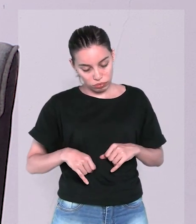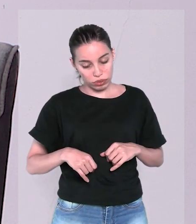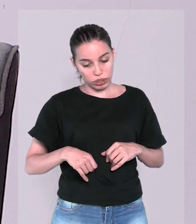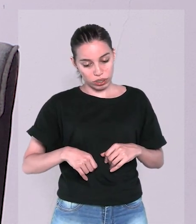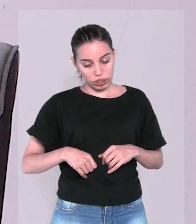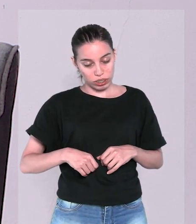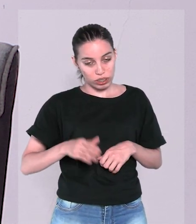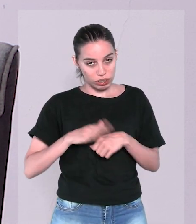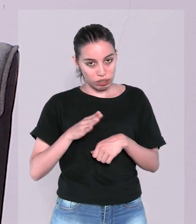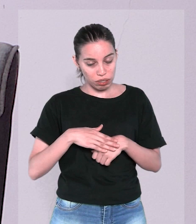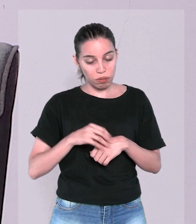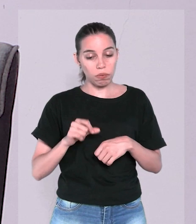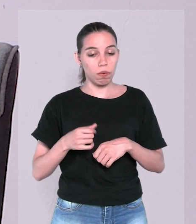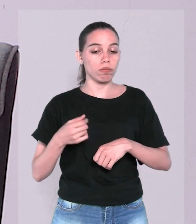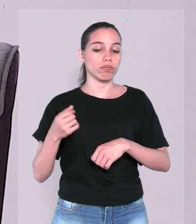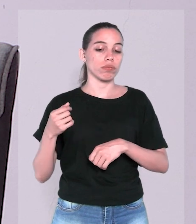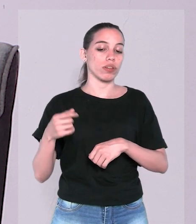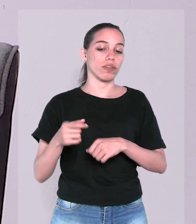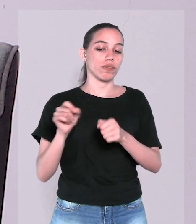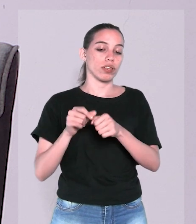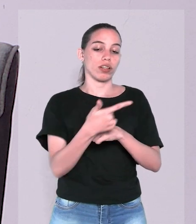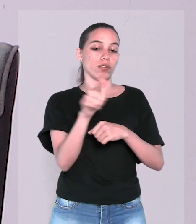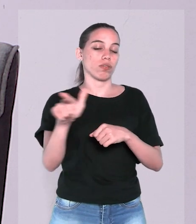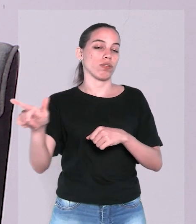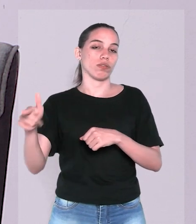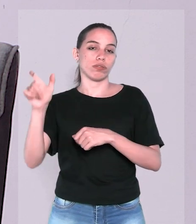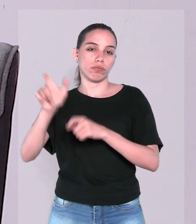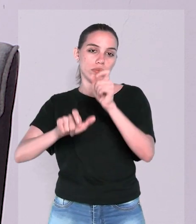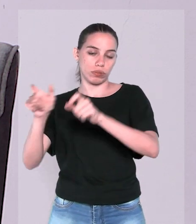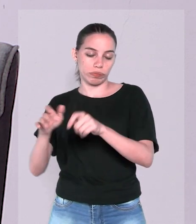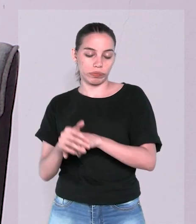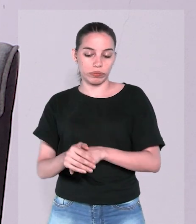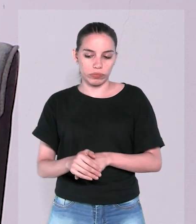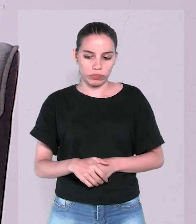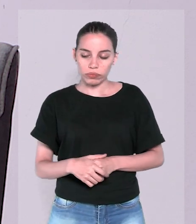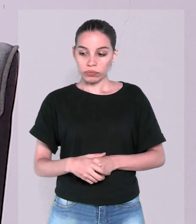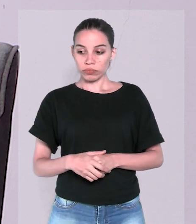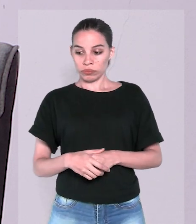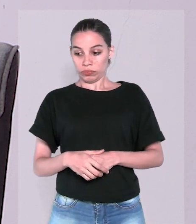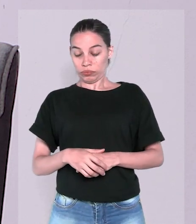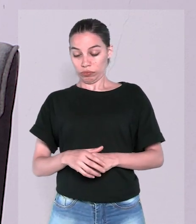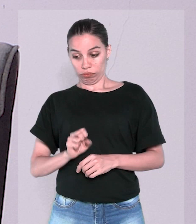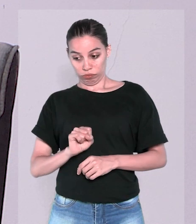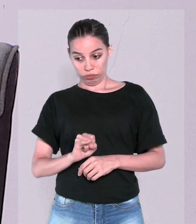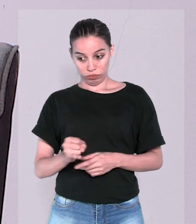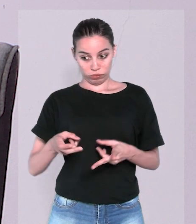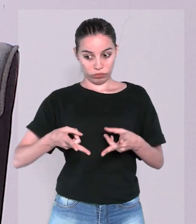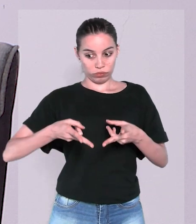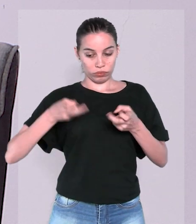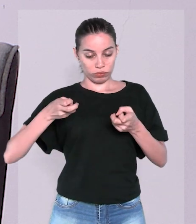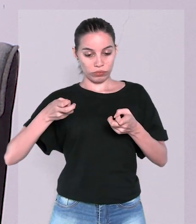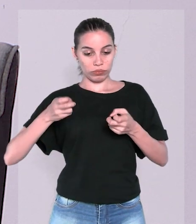misoginia, a xenofobia, essas questões que são do âmbito dos direitos humanos, foram pouco